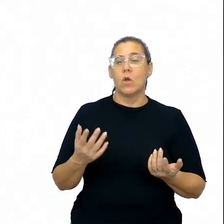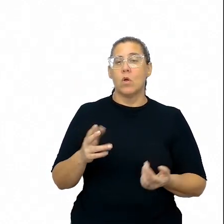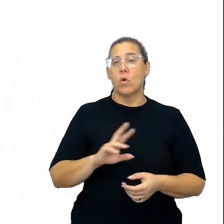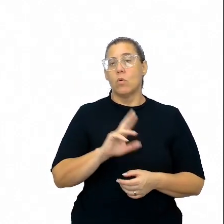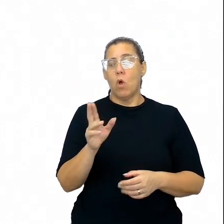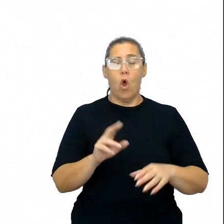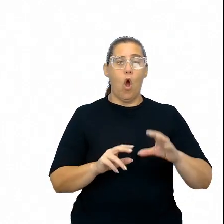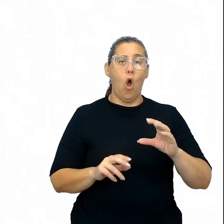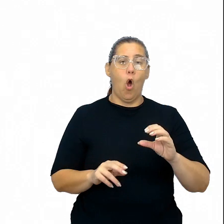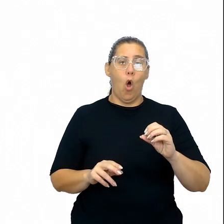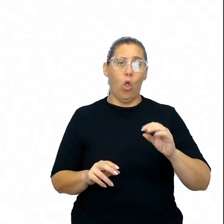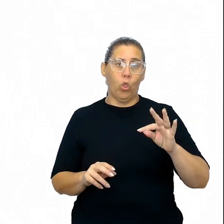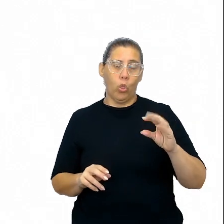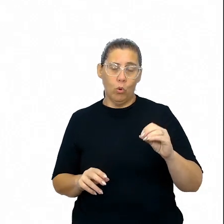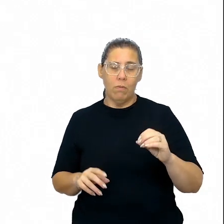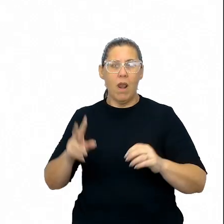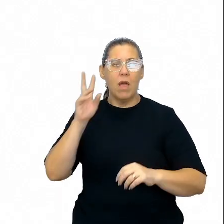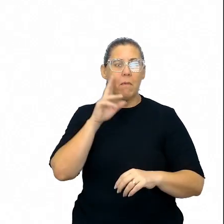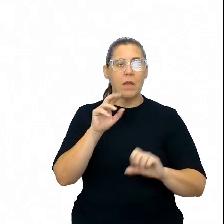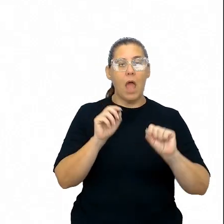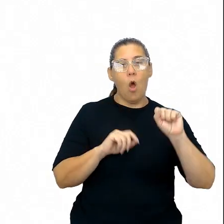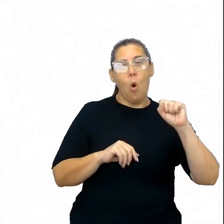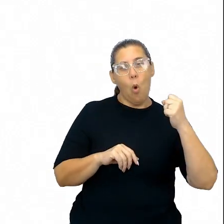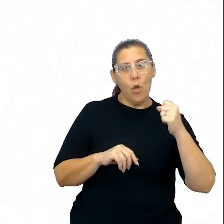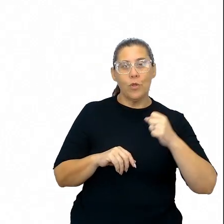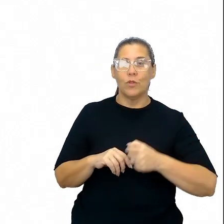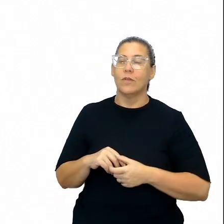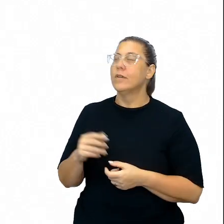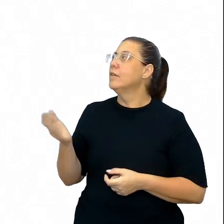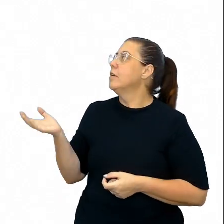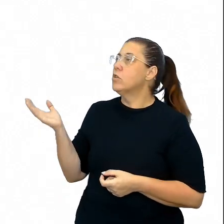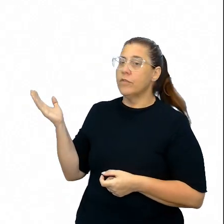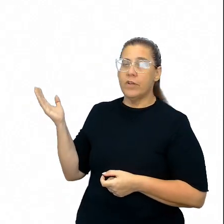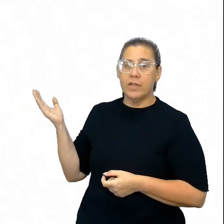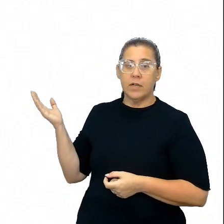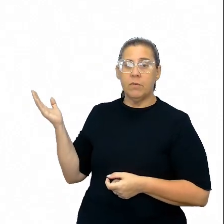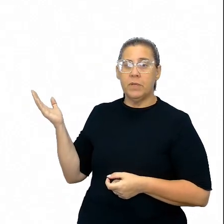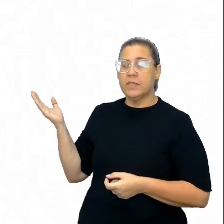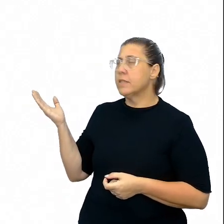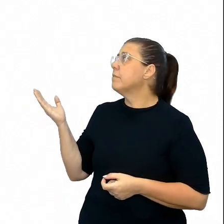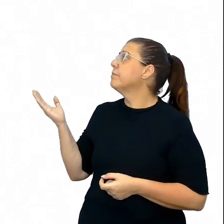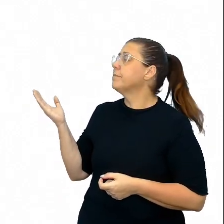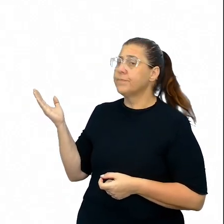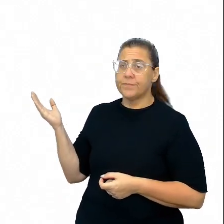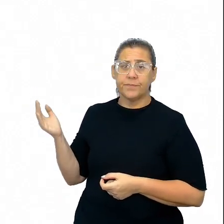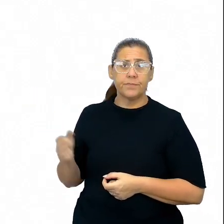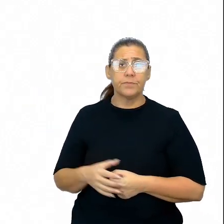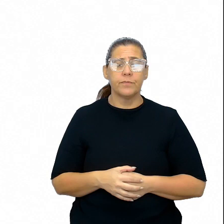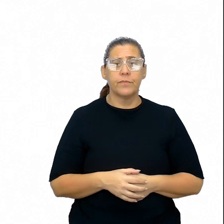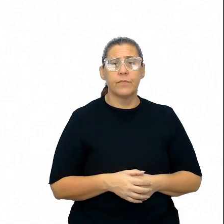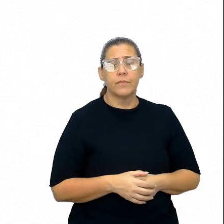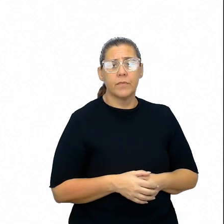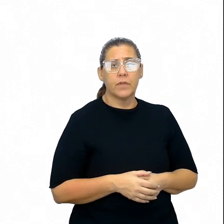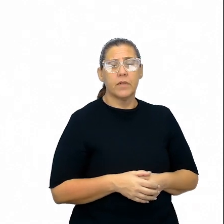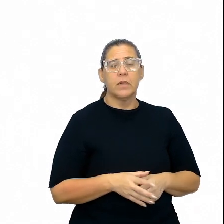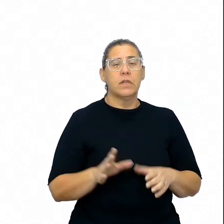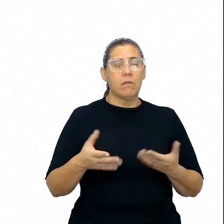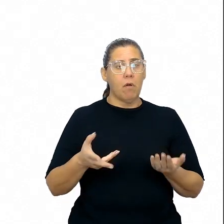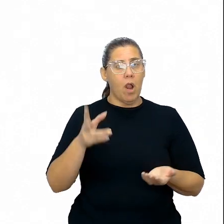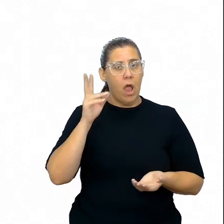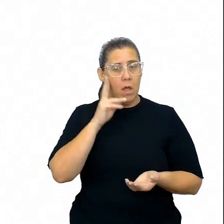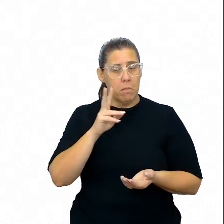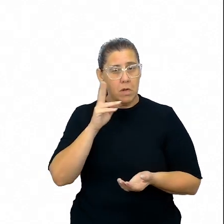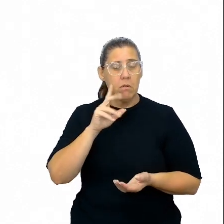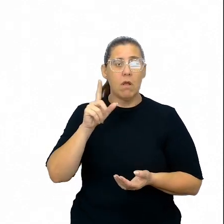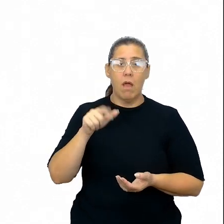prefixo octo para lembrar de 8, tá? Só para a gente lembrar disso, porque isso pode ser uma dificuldade para meus alunos. Aí vamos lá. Então, considerando que o